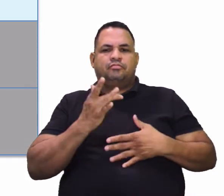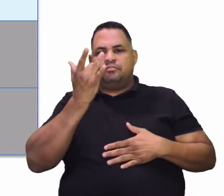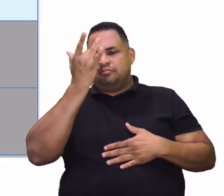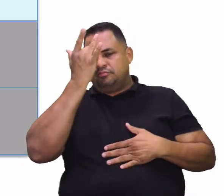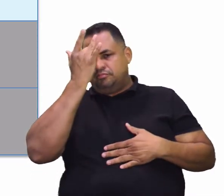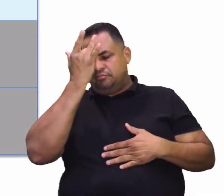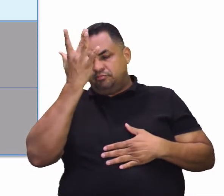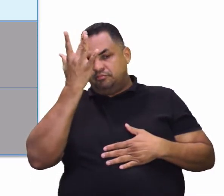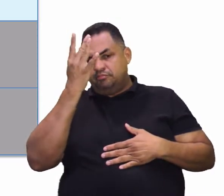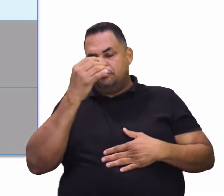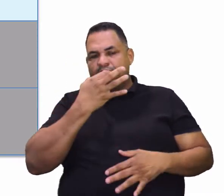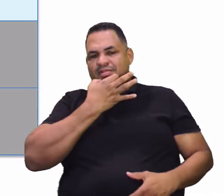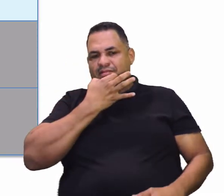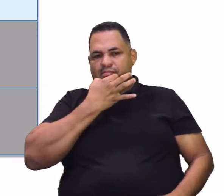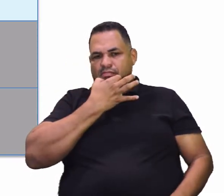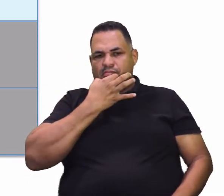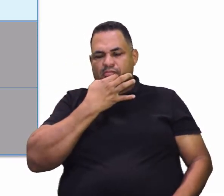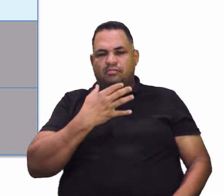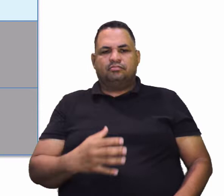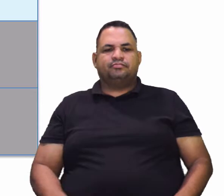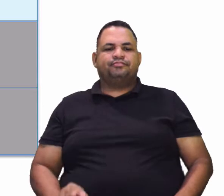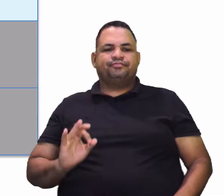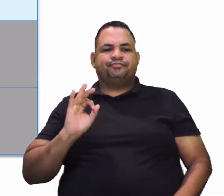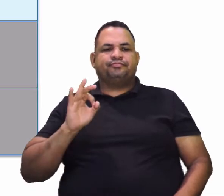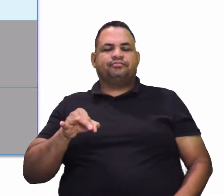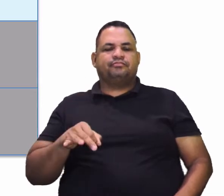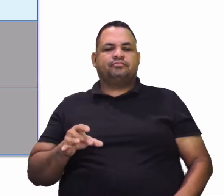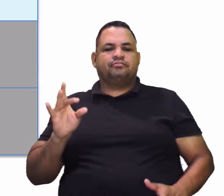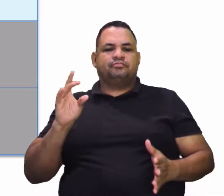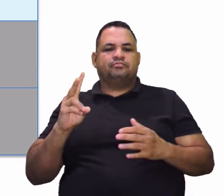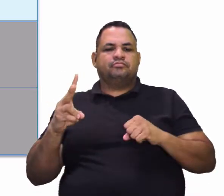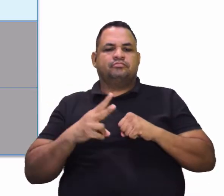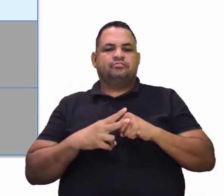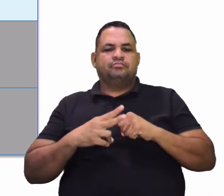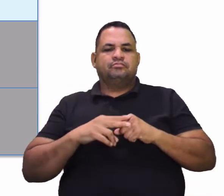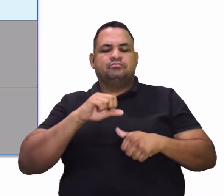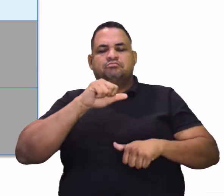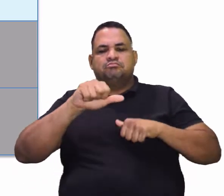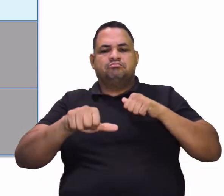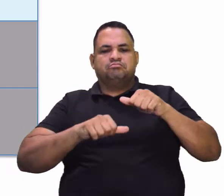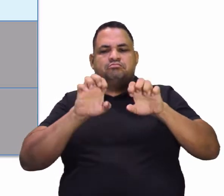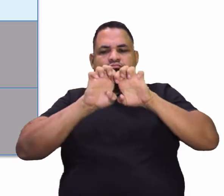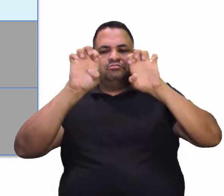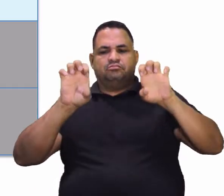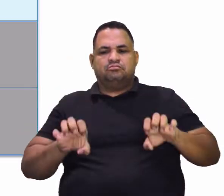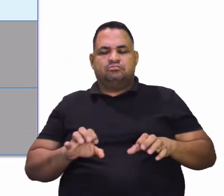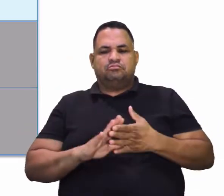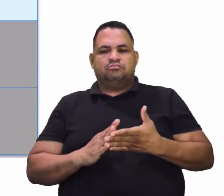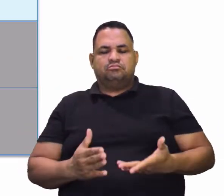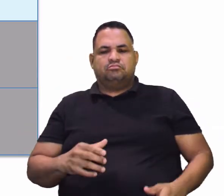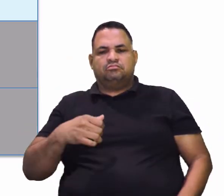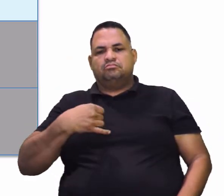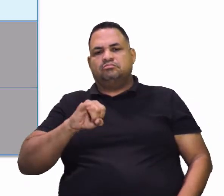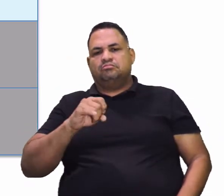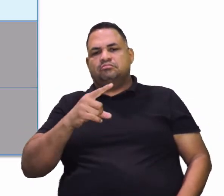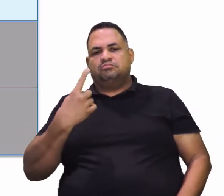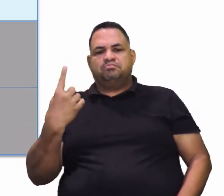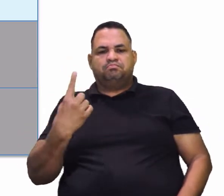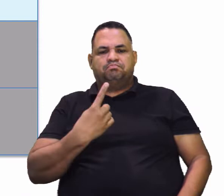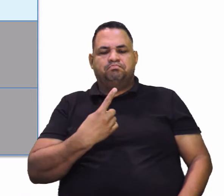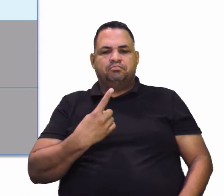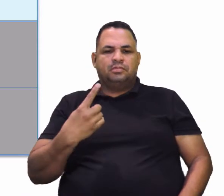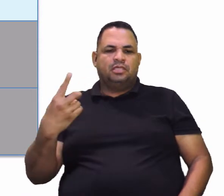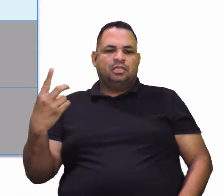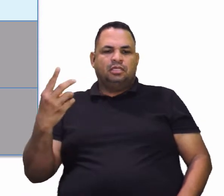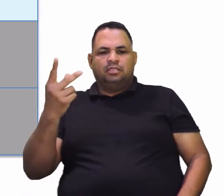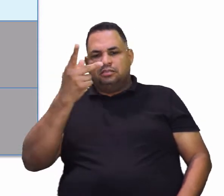mais fáceis do inglês. Certo? Eles são verbos que não vão alterar a estrutura. Se estiver na primeira